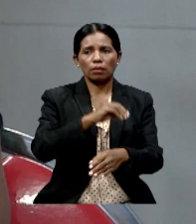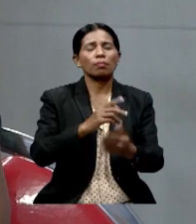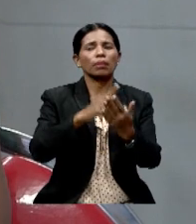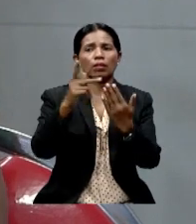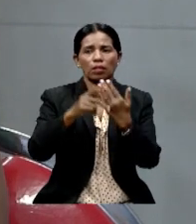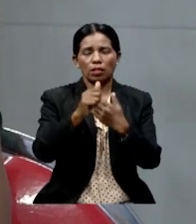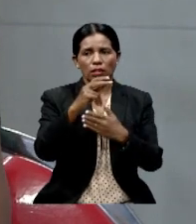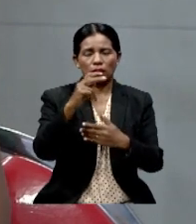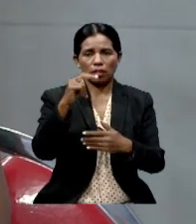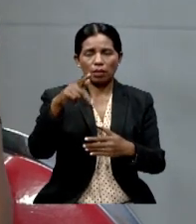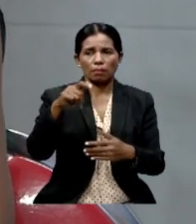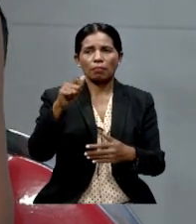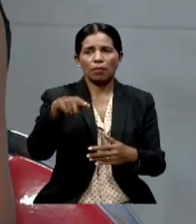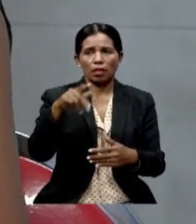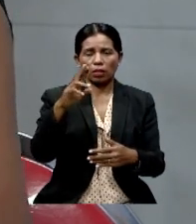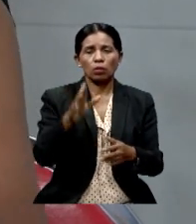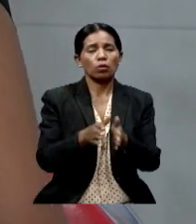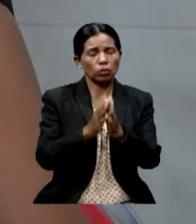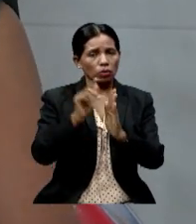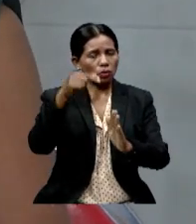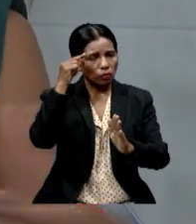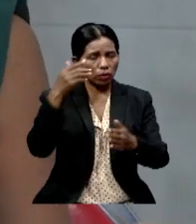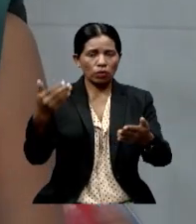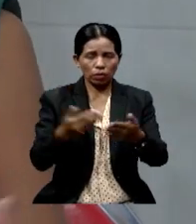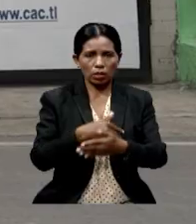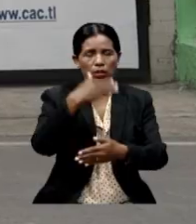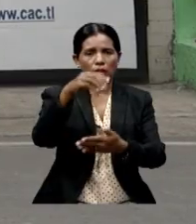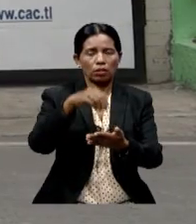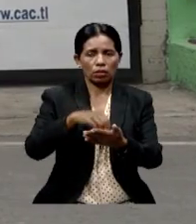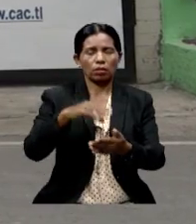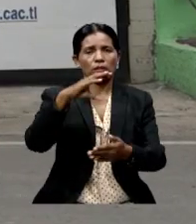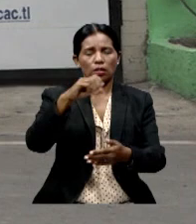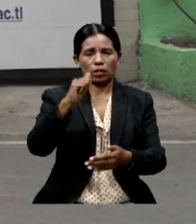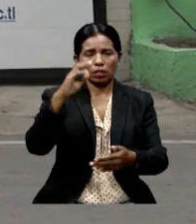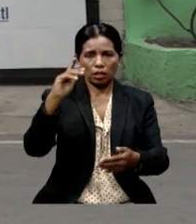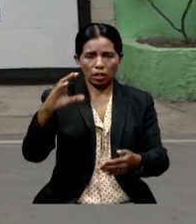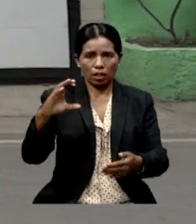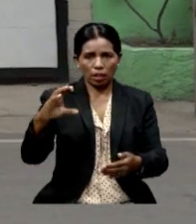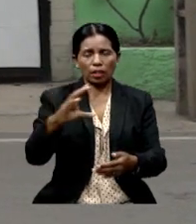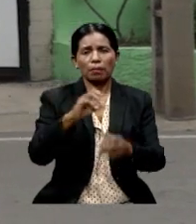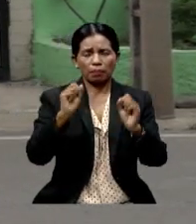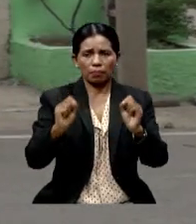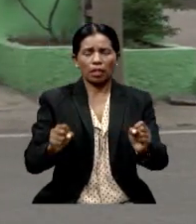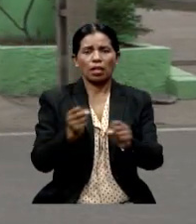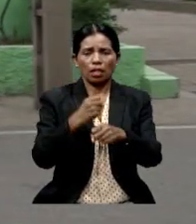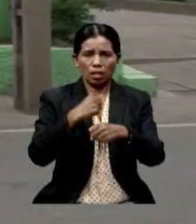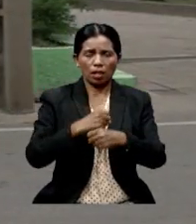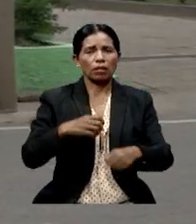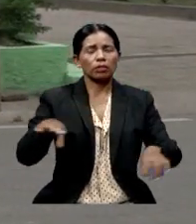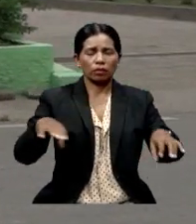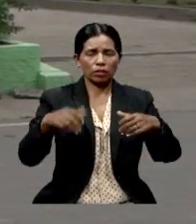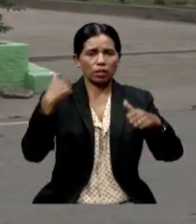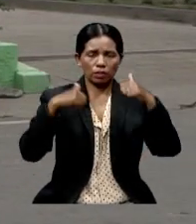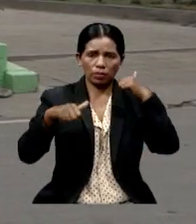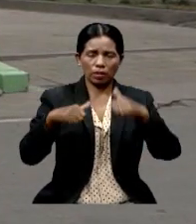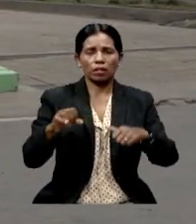Ana Paula Marçal, husba governo foi mai atu propõe ona comissário foi um CAC, no nebele funciona atividade investigação e